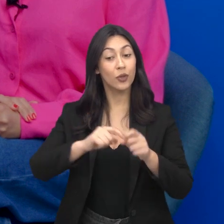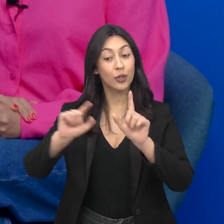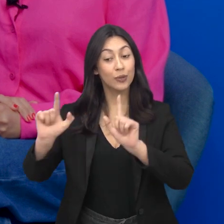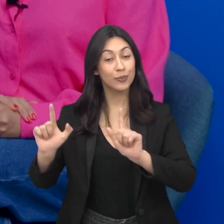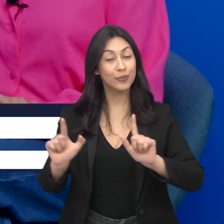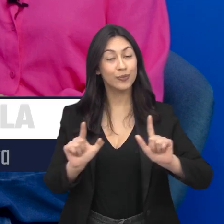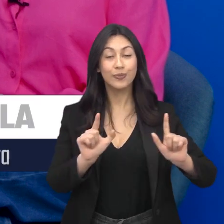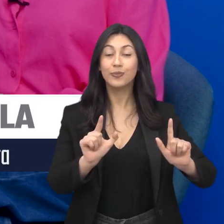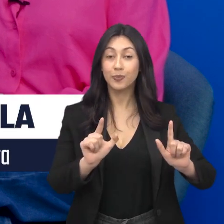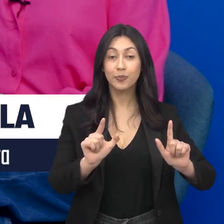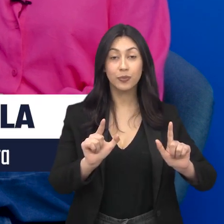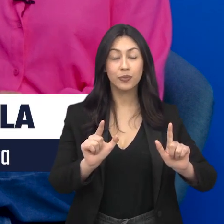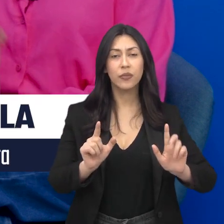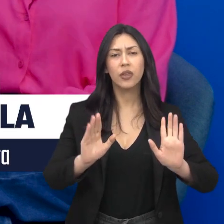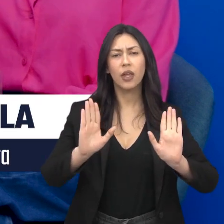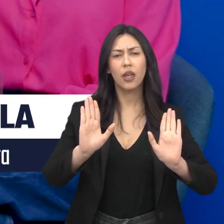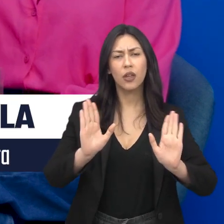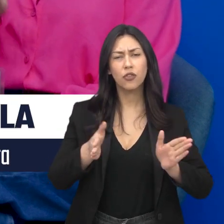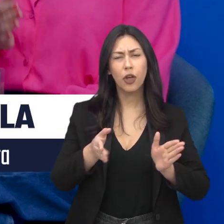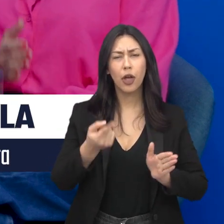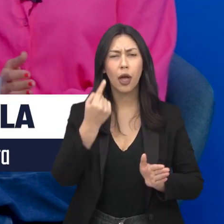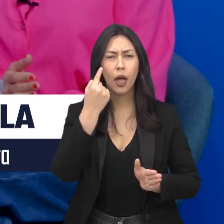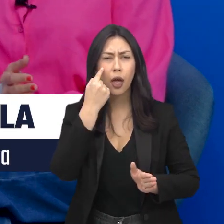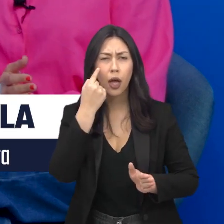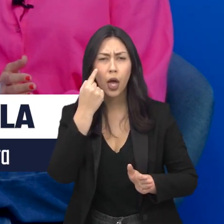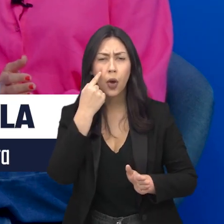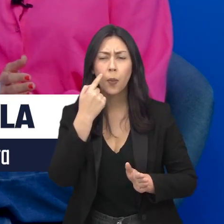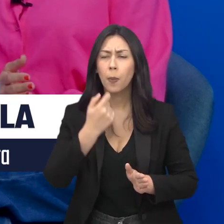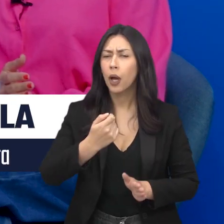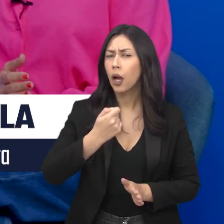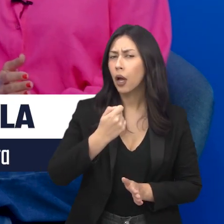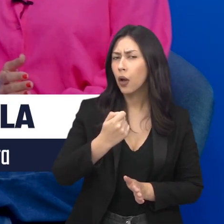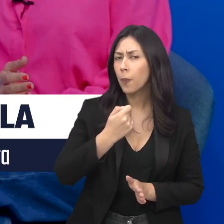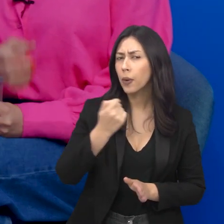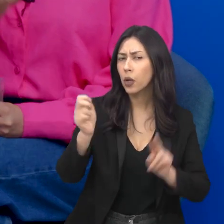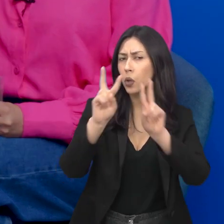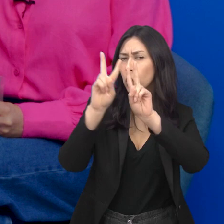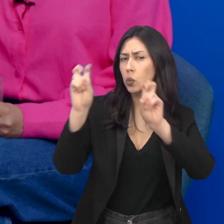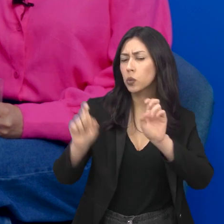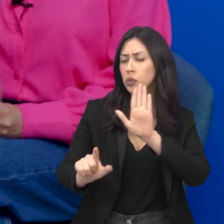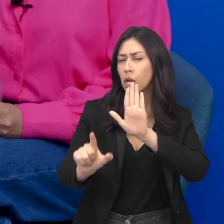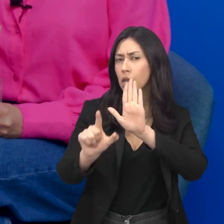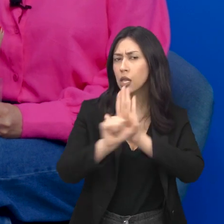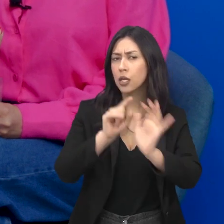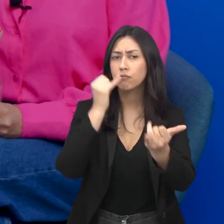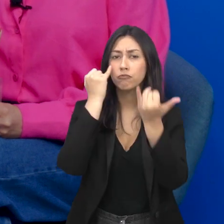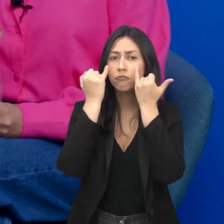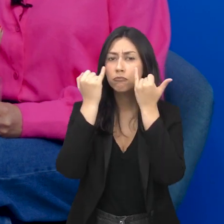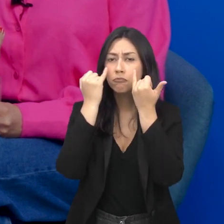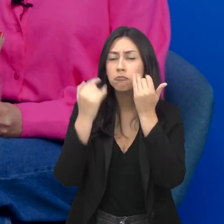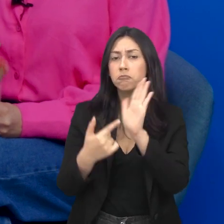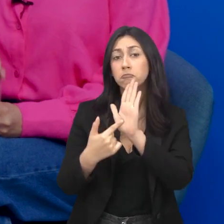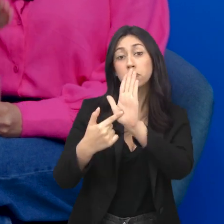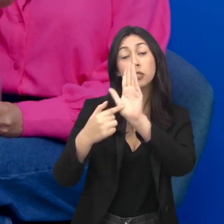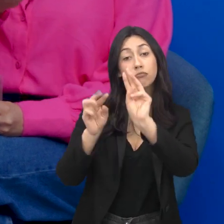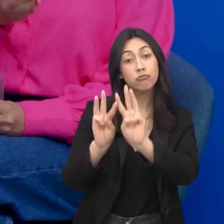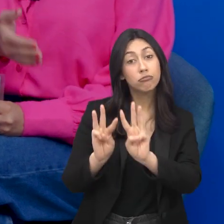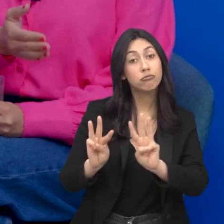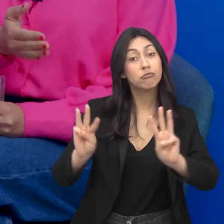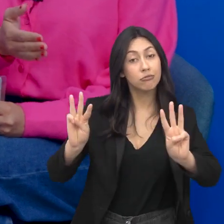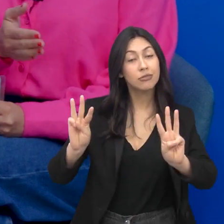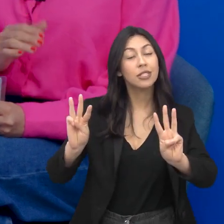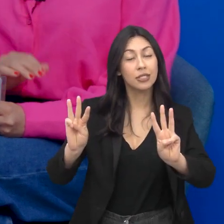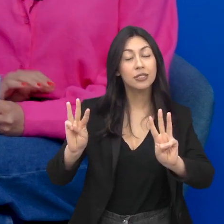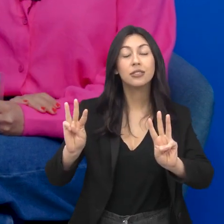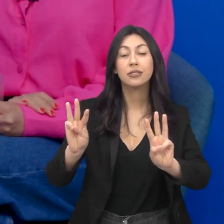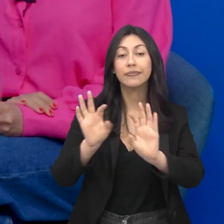Voltamos com Sobre Política. Já vimos no primeiro bloco uma reportagem sobre a Lei da Transparência e os canais